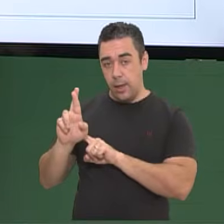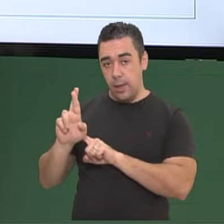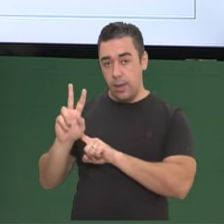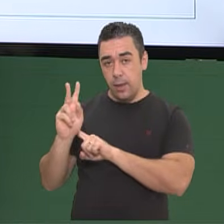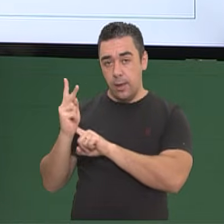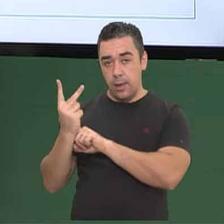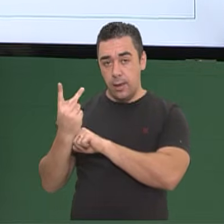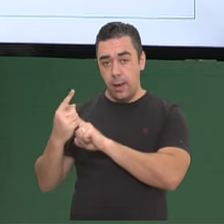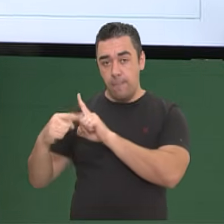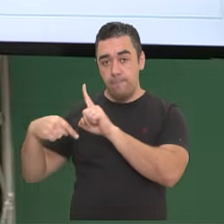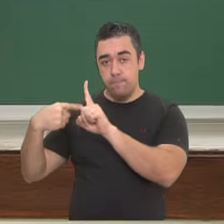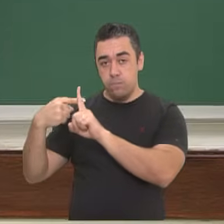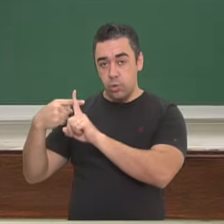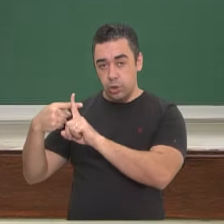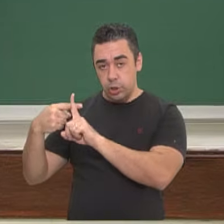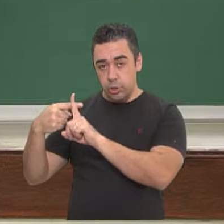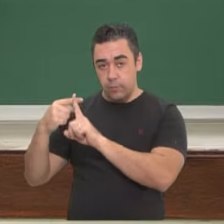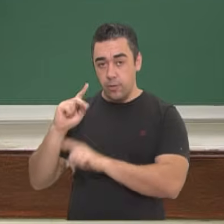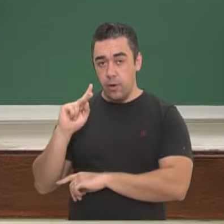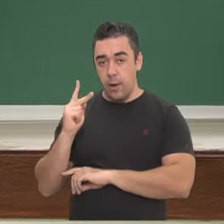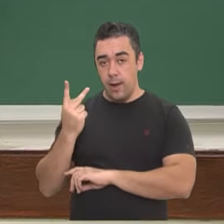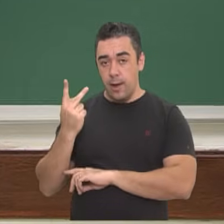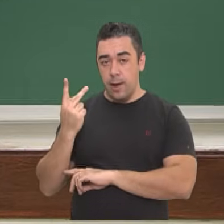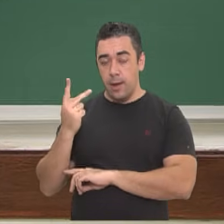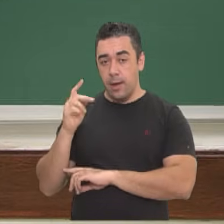positiva, heterozigota. Então a nossa mulher